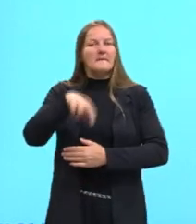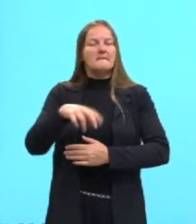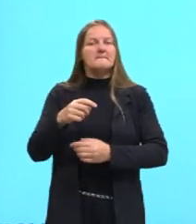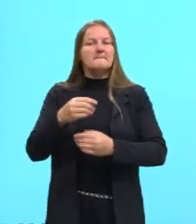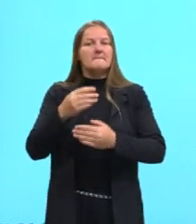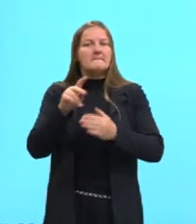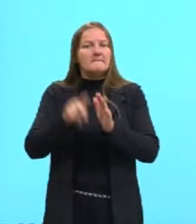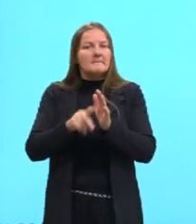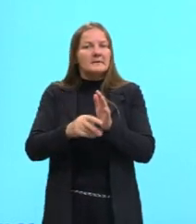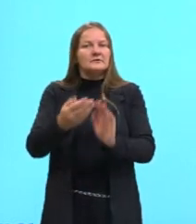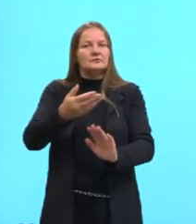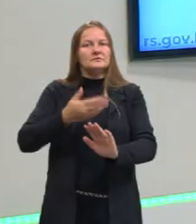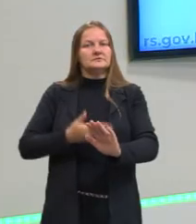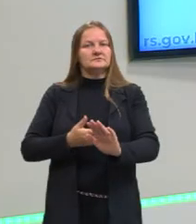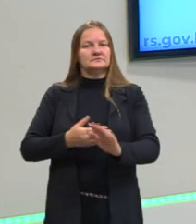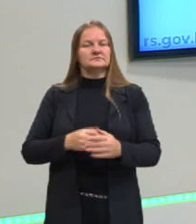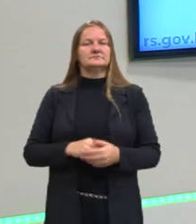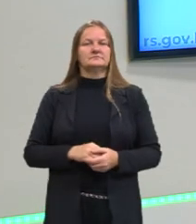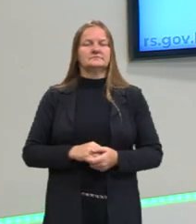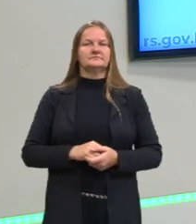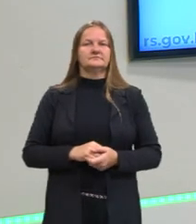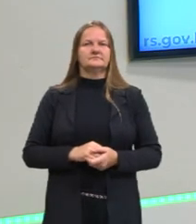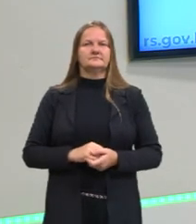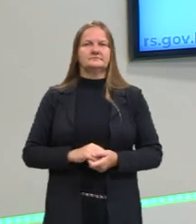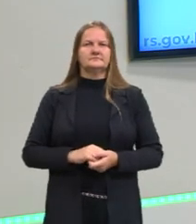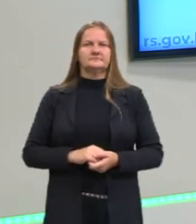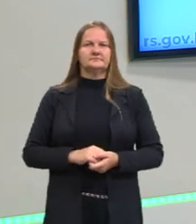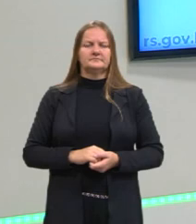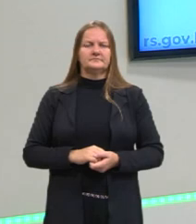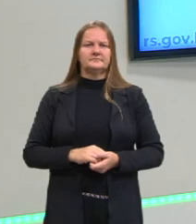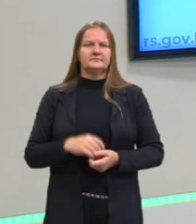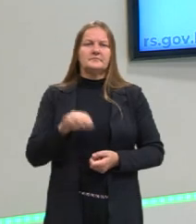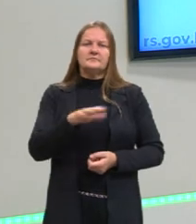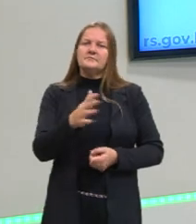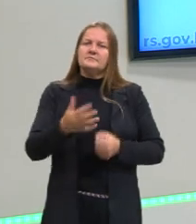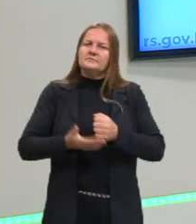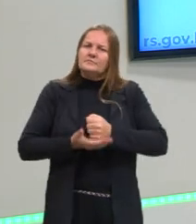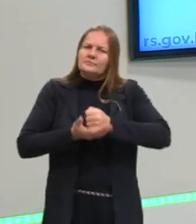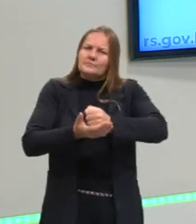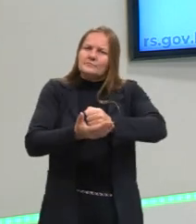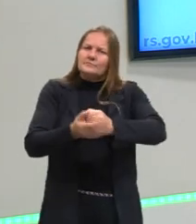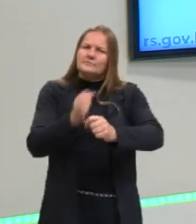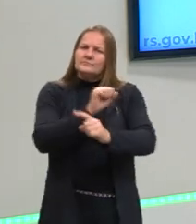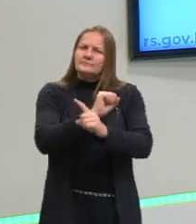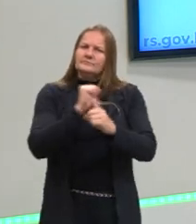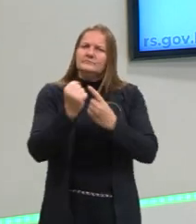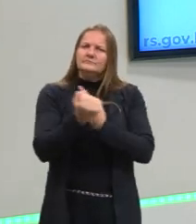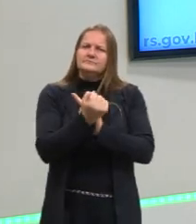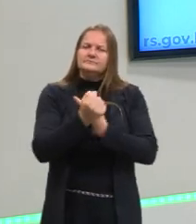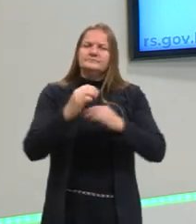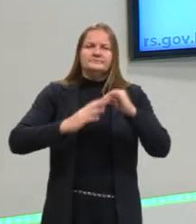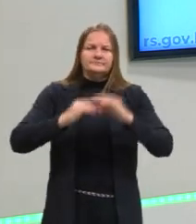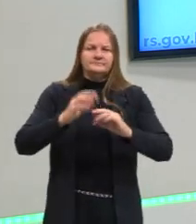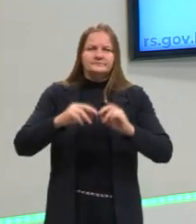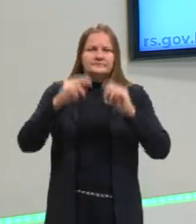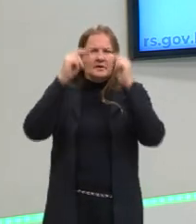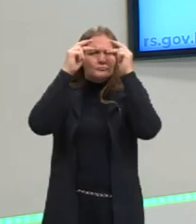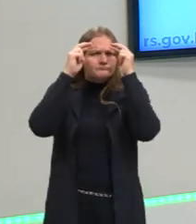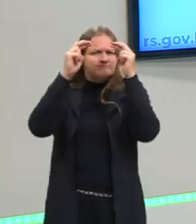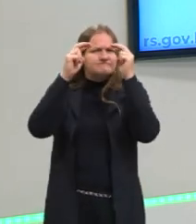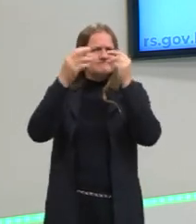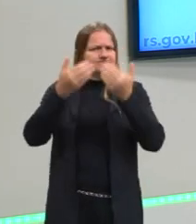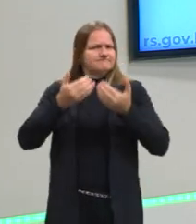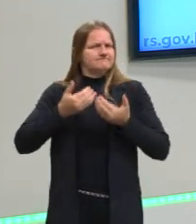por valores também que ele leva um benefício da sociedade para que tenha esse reconhecimento